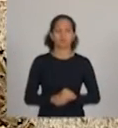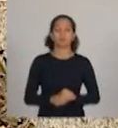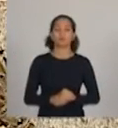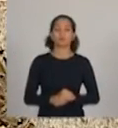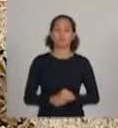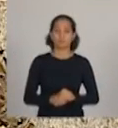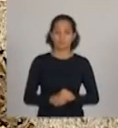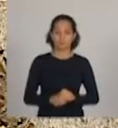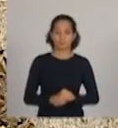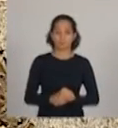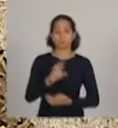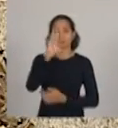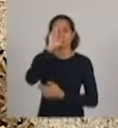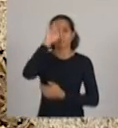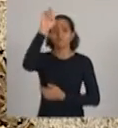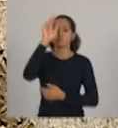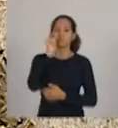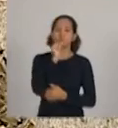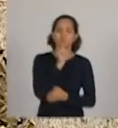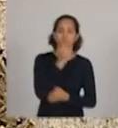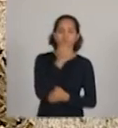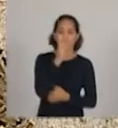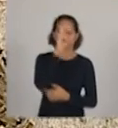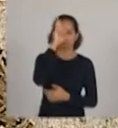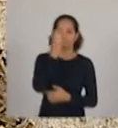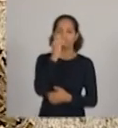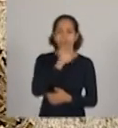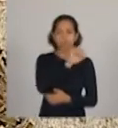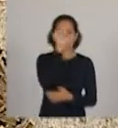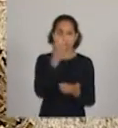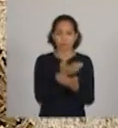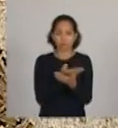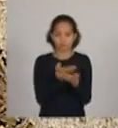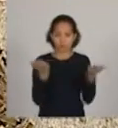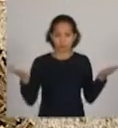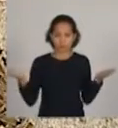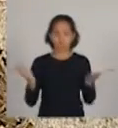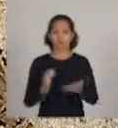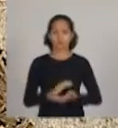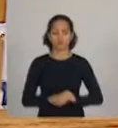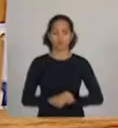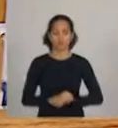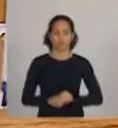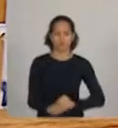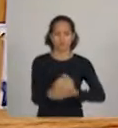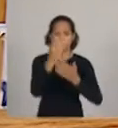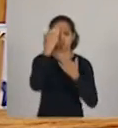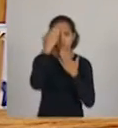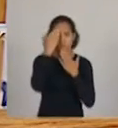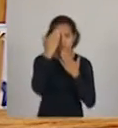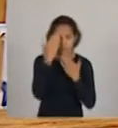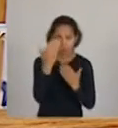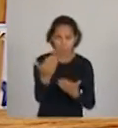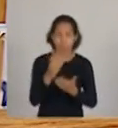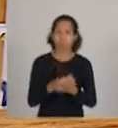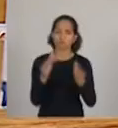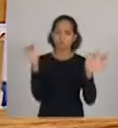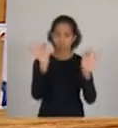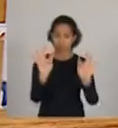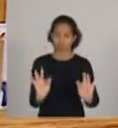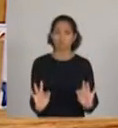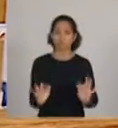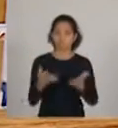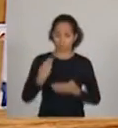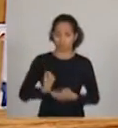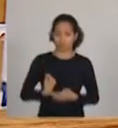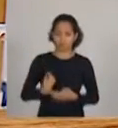Bem, senhoras e senhores, bom dia a todos. Eu agradeço e fico muito feliz por